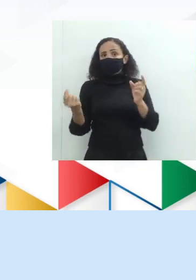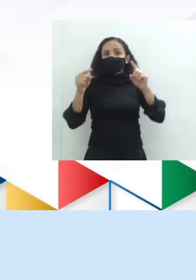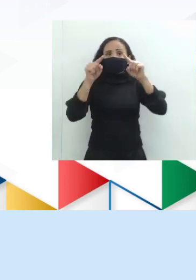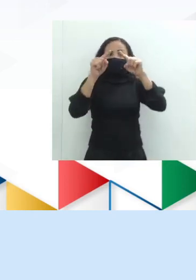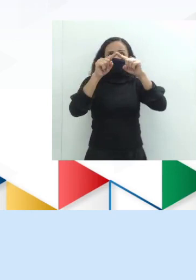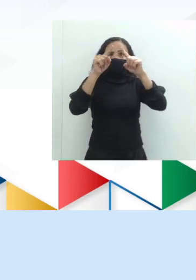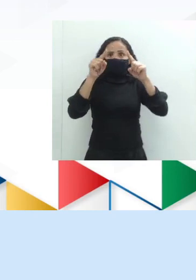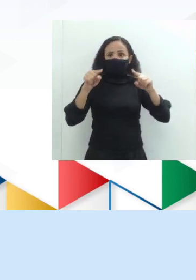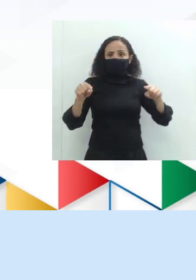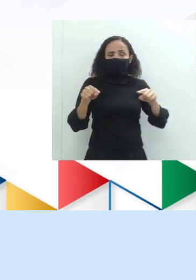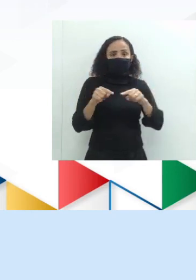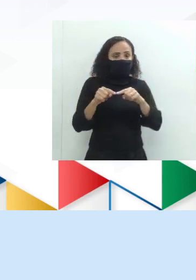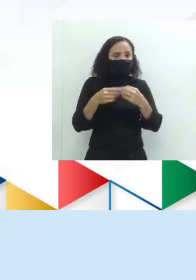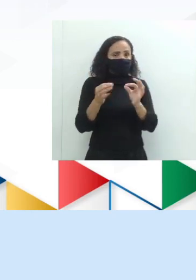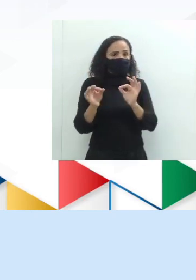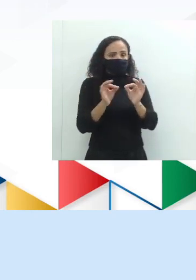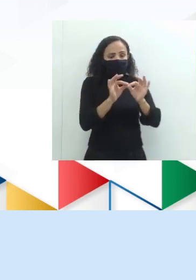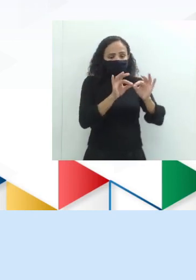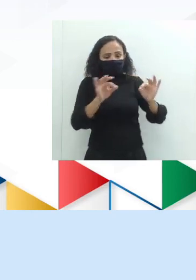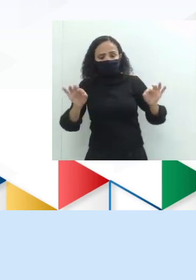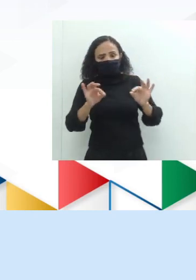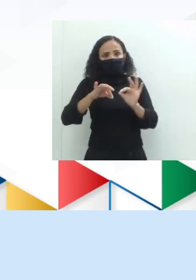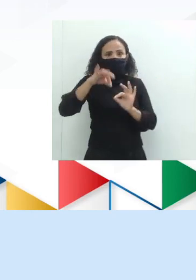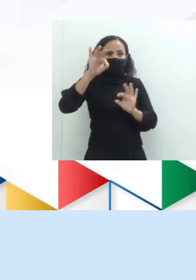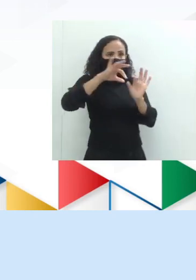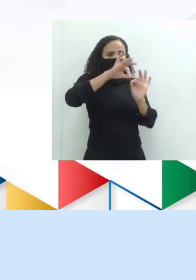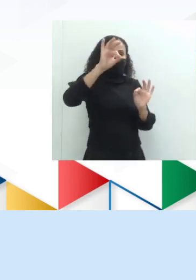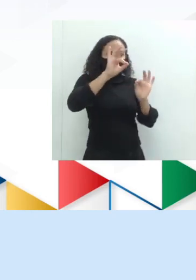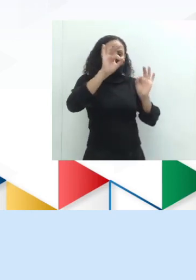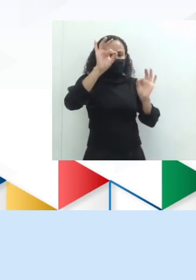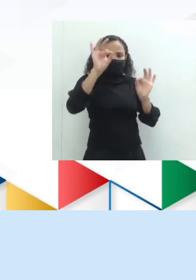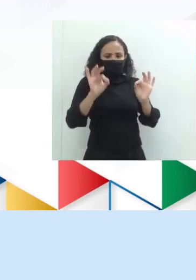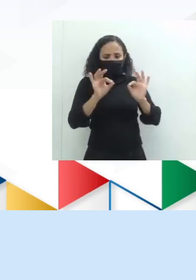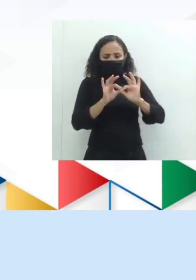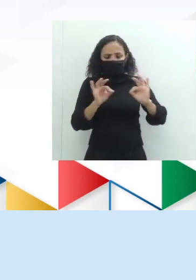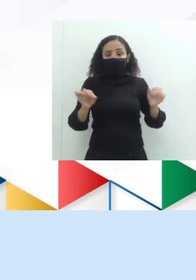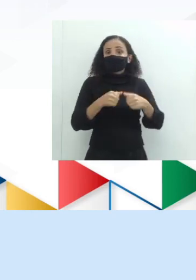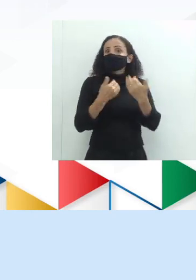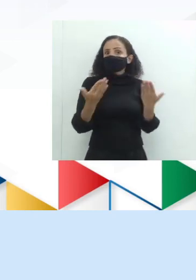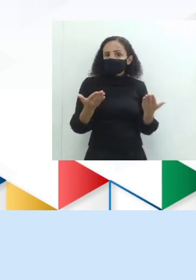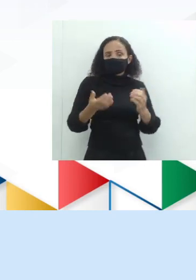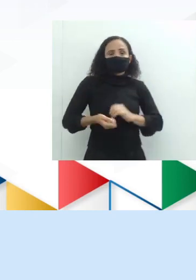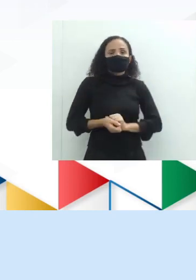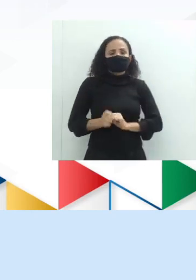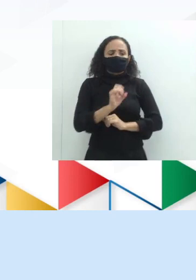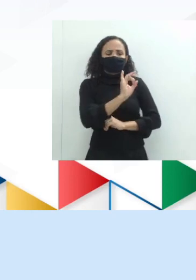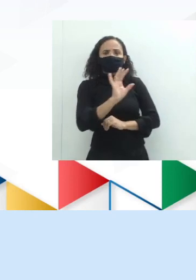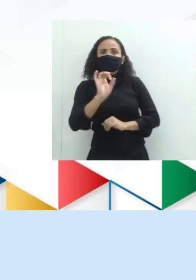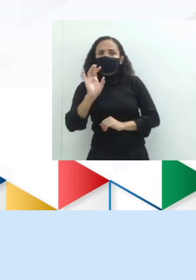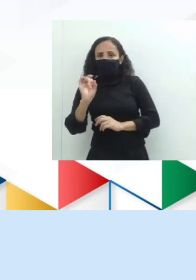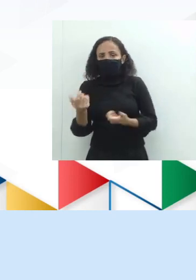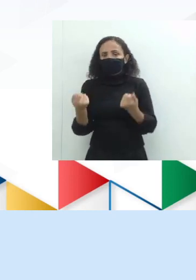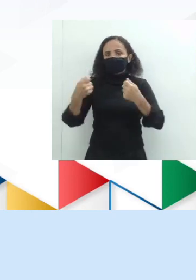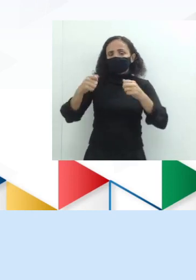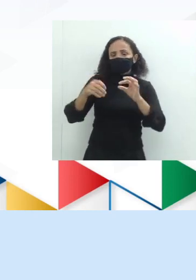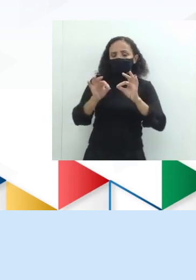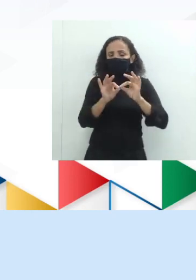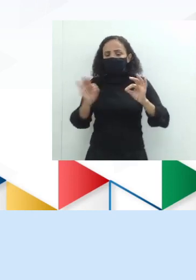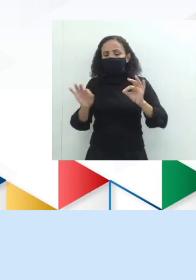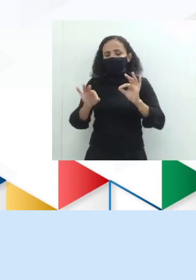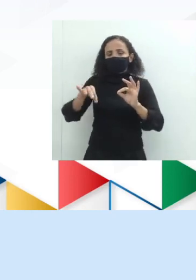características do triângulo pela medida de seus lados. Depois eu vou para o ângulo, tá? Cada um tem suas medidas de seus